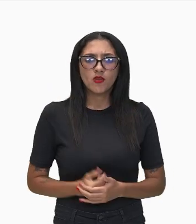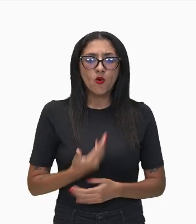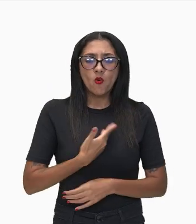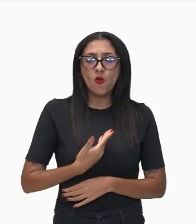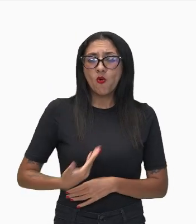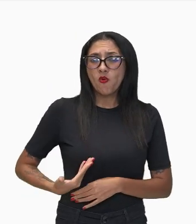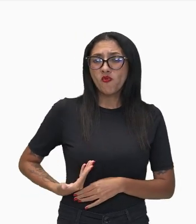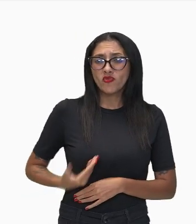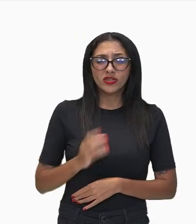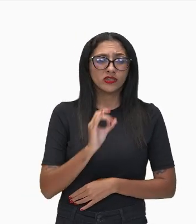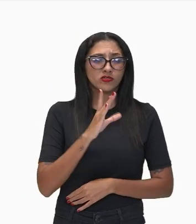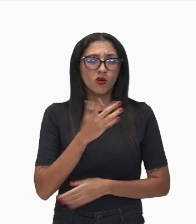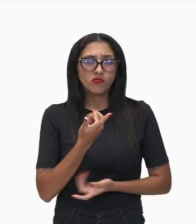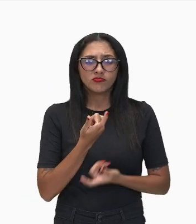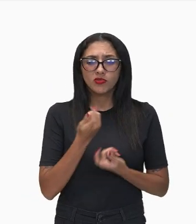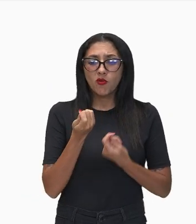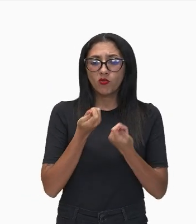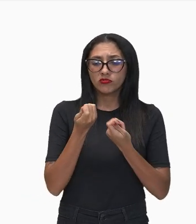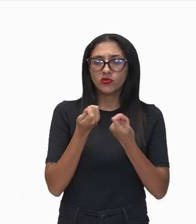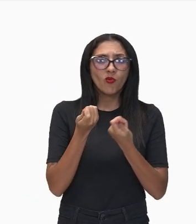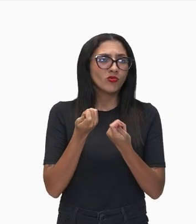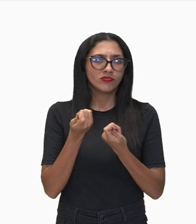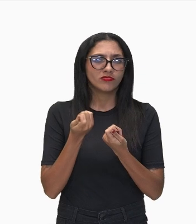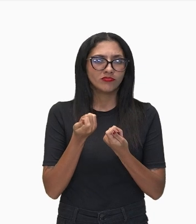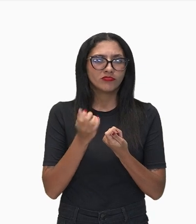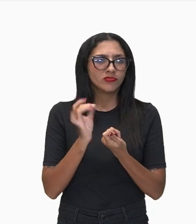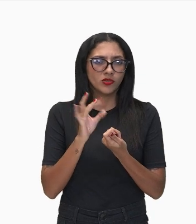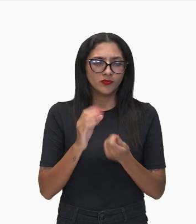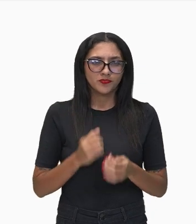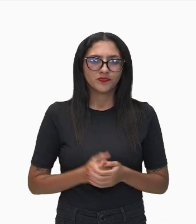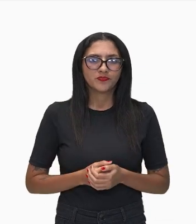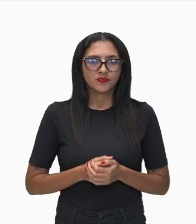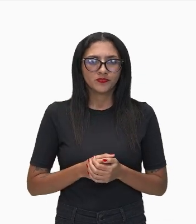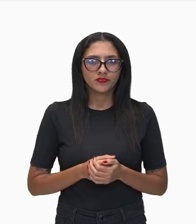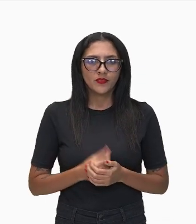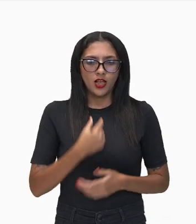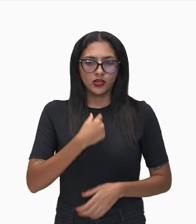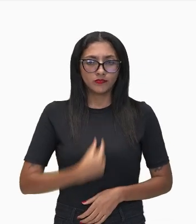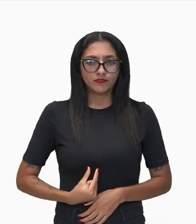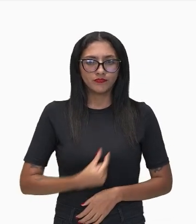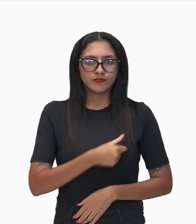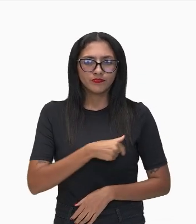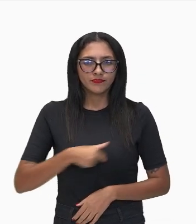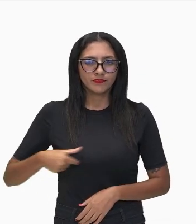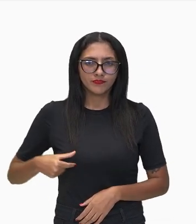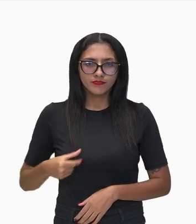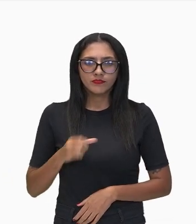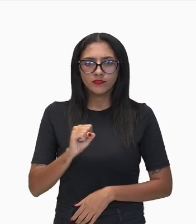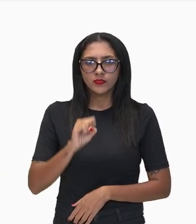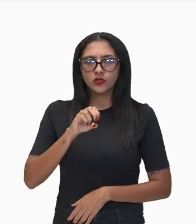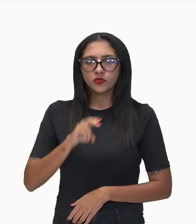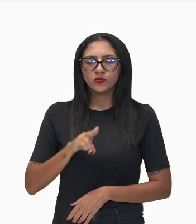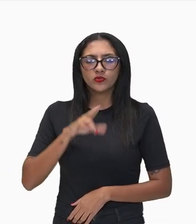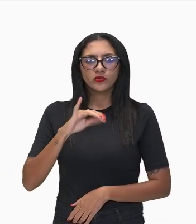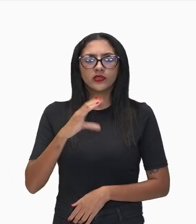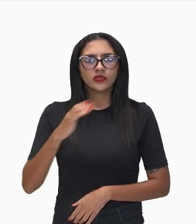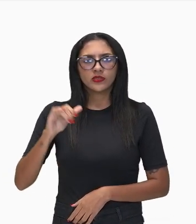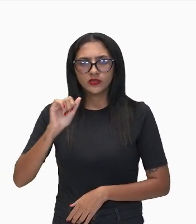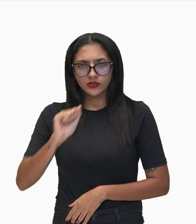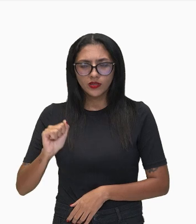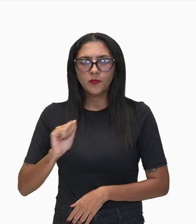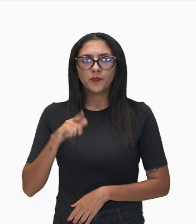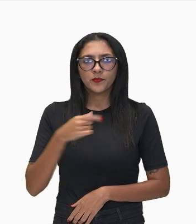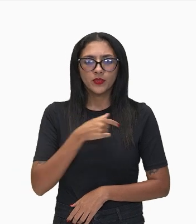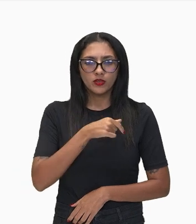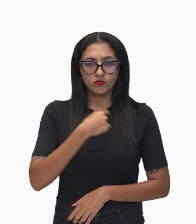mero coordenador de esforços. Então, a Suíça, ela é muito utilizada como exemplo aí, né, como